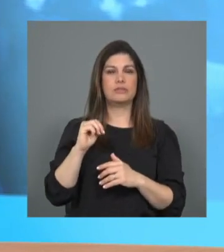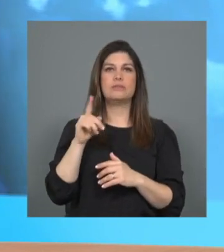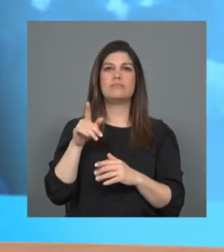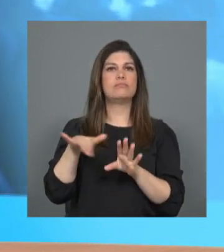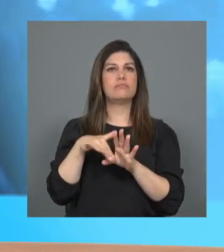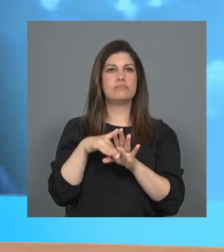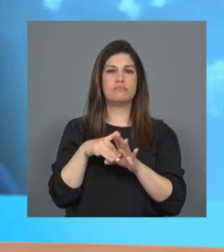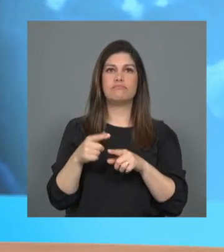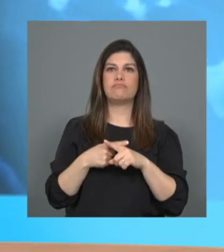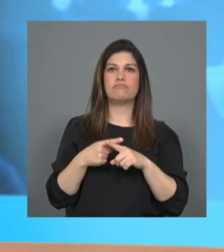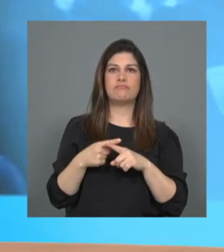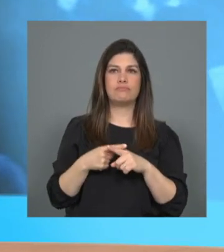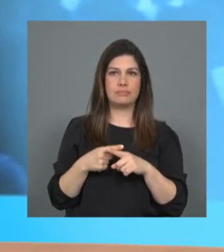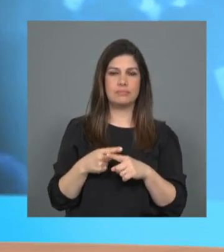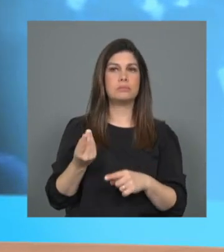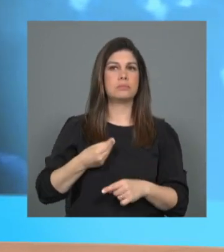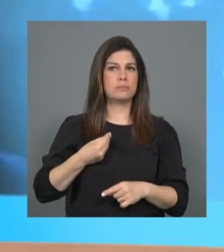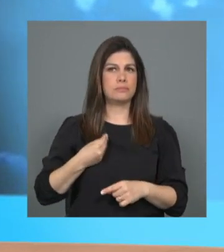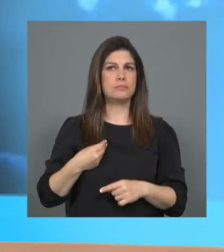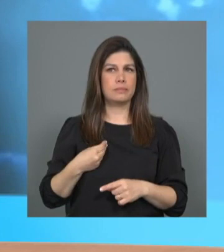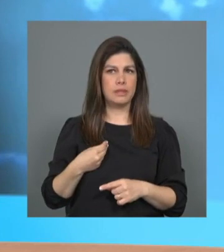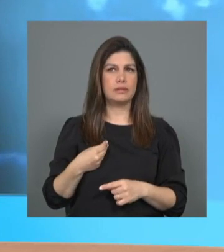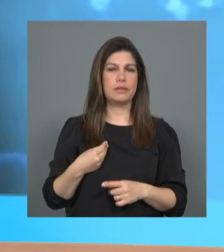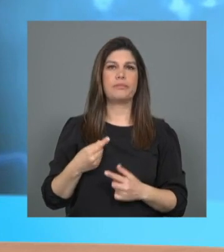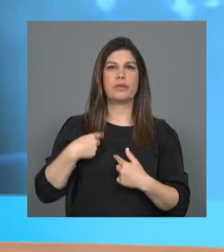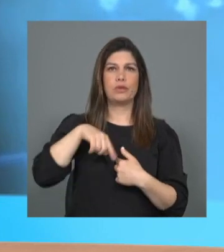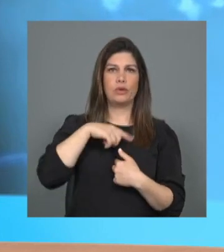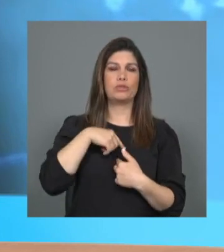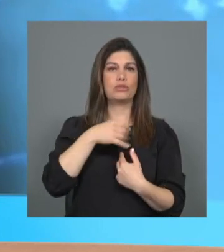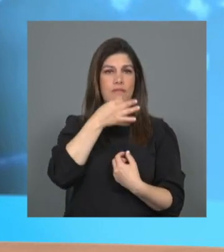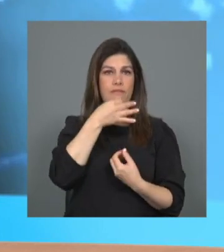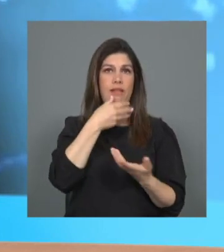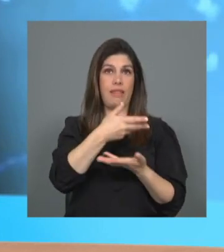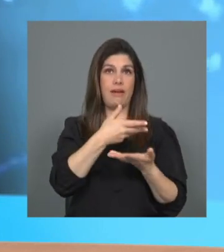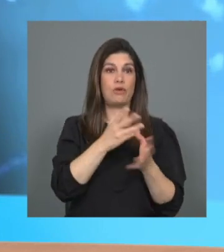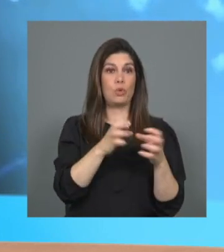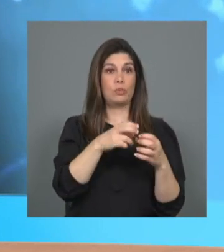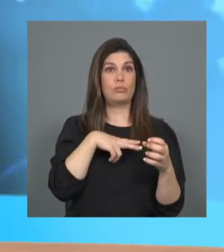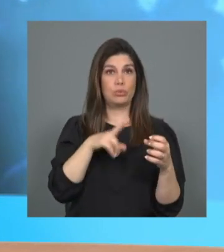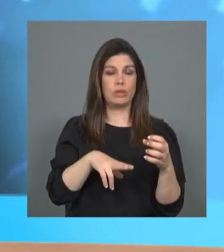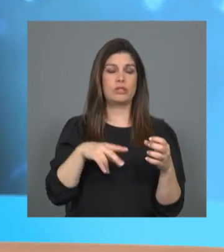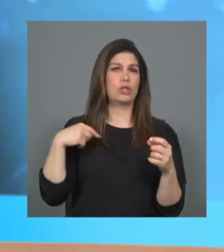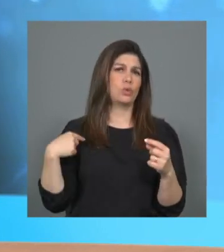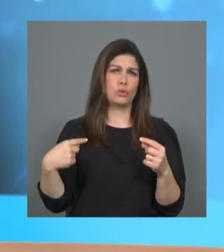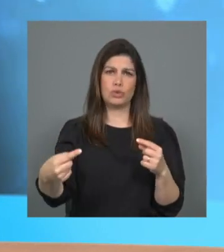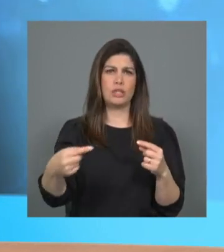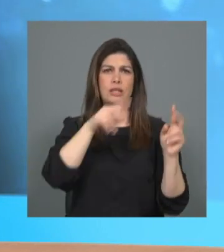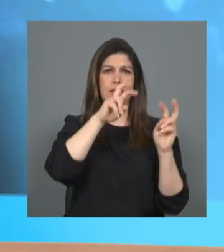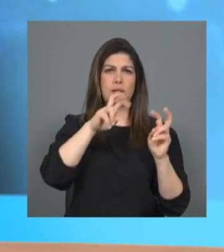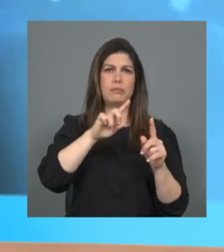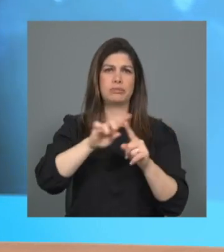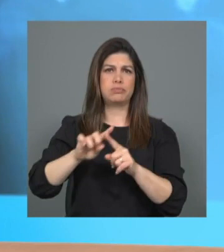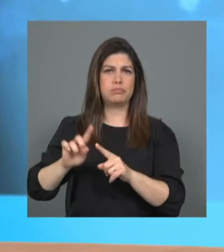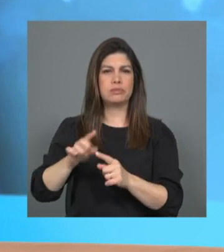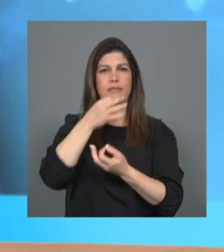entusiasta, preocupada. Nós tivemos a oportunidade de falar com eles todos os dias sobre diferentes assuntos e foi uma participação que, acima de